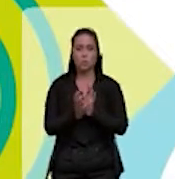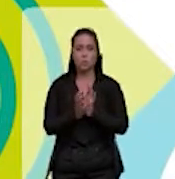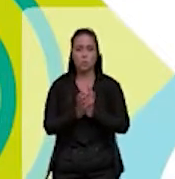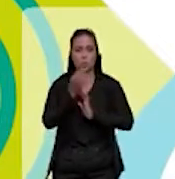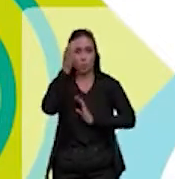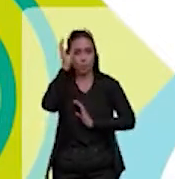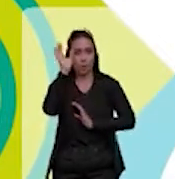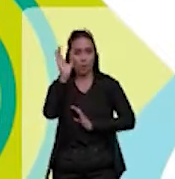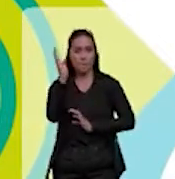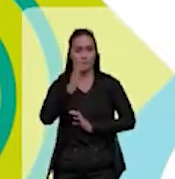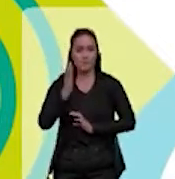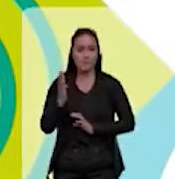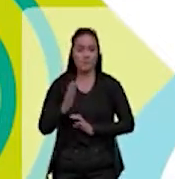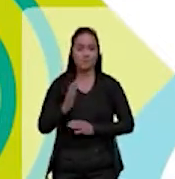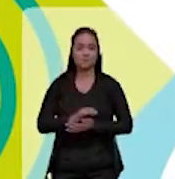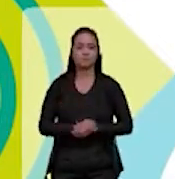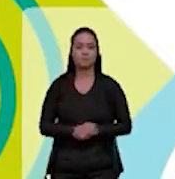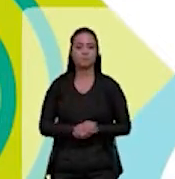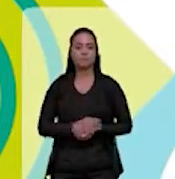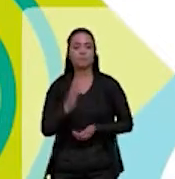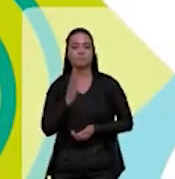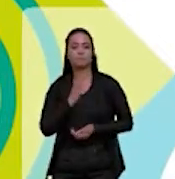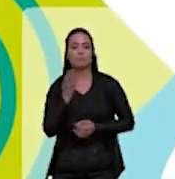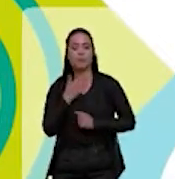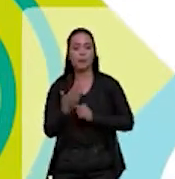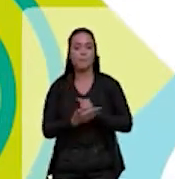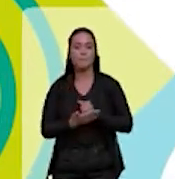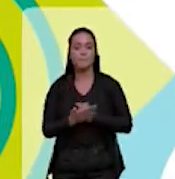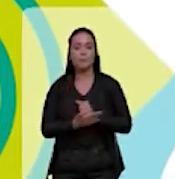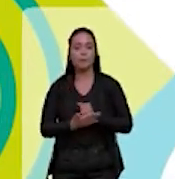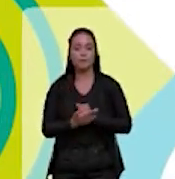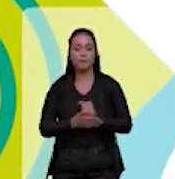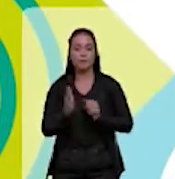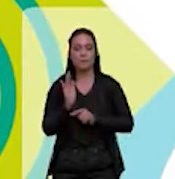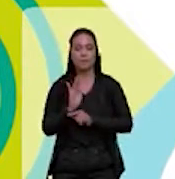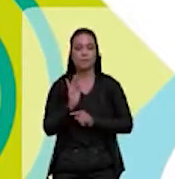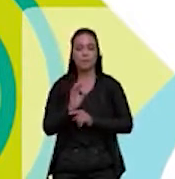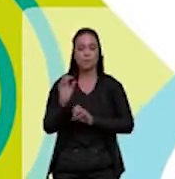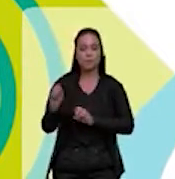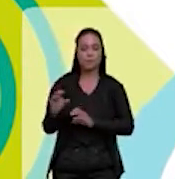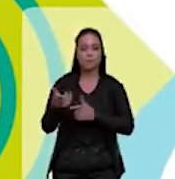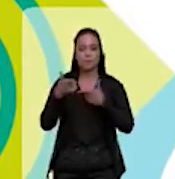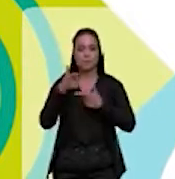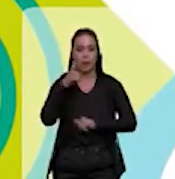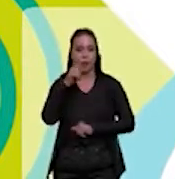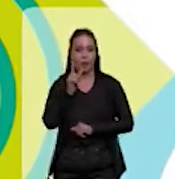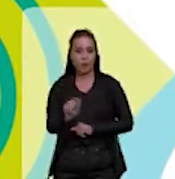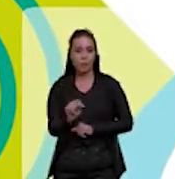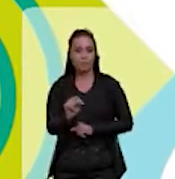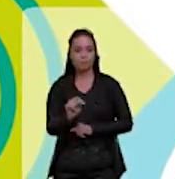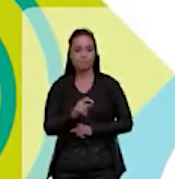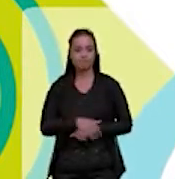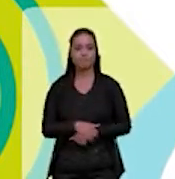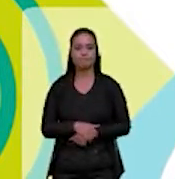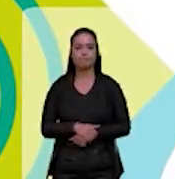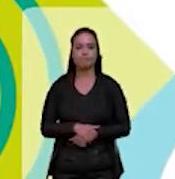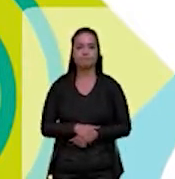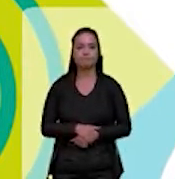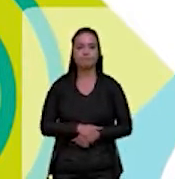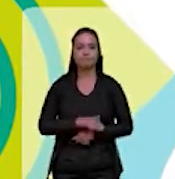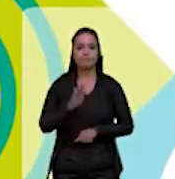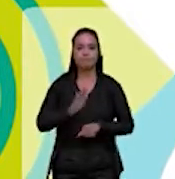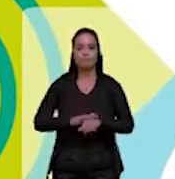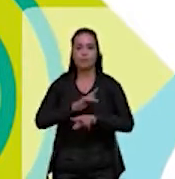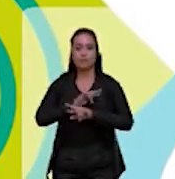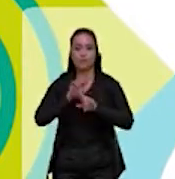centros culturais brasileiros e uma biblioteca básica que pudesse favorecer o ensino da língua nos